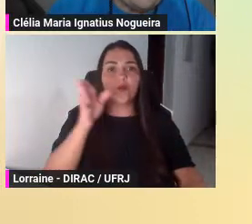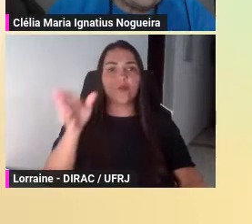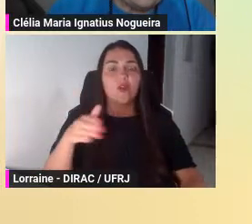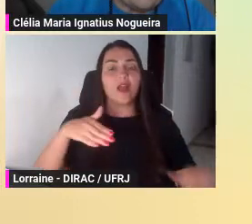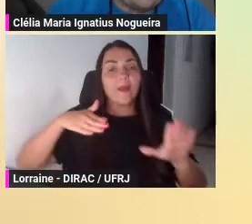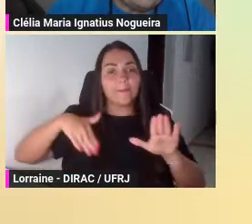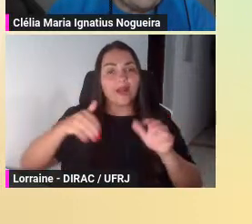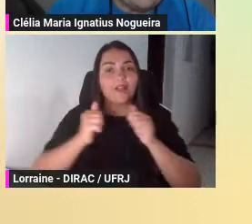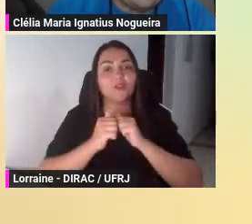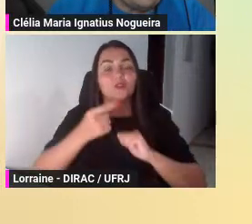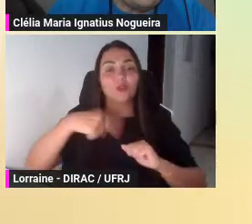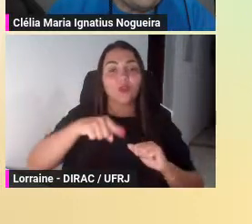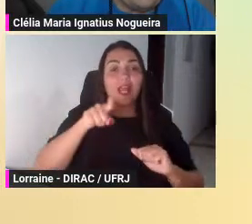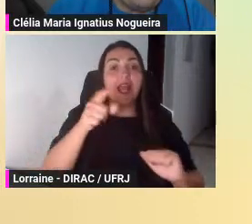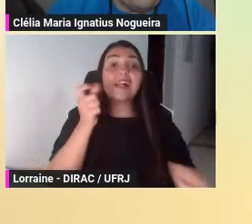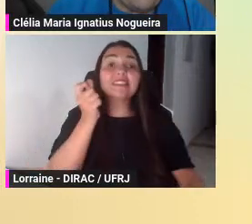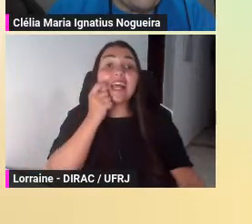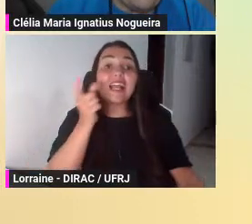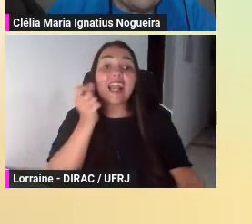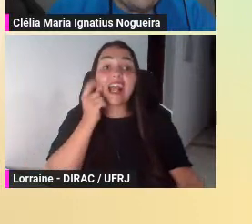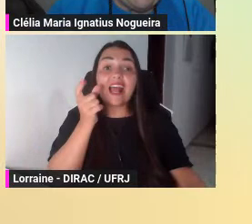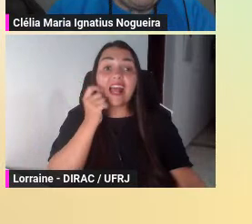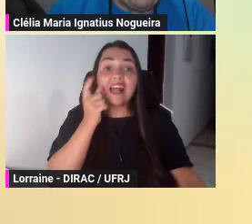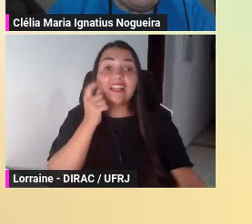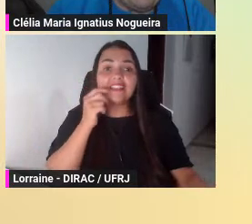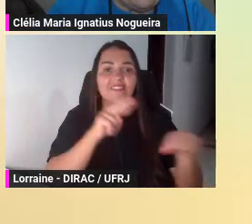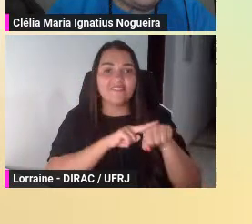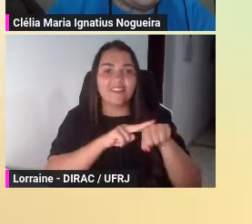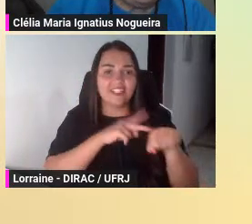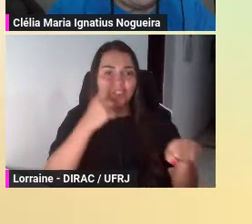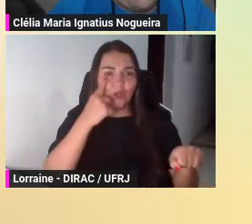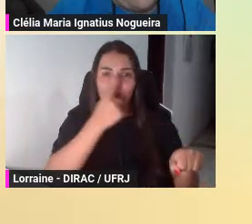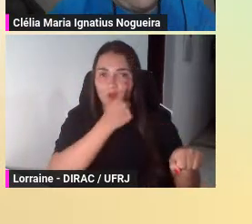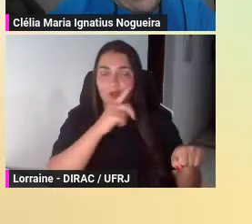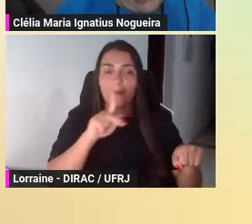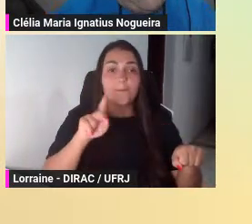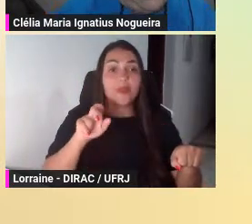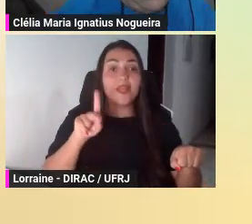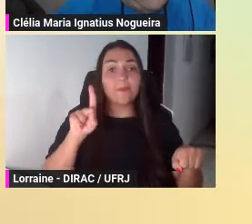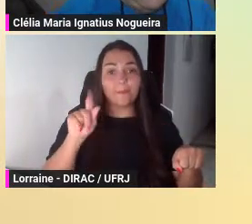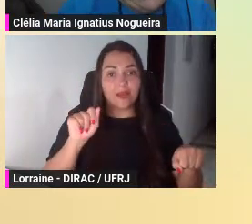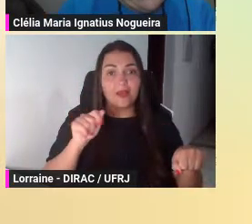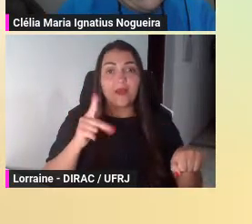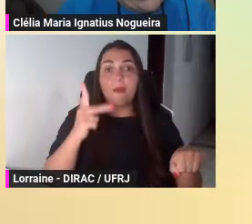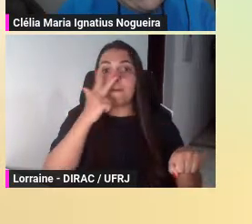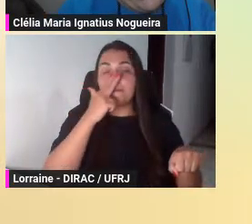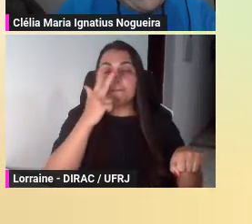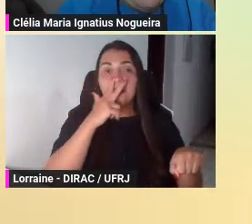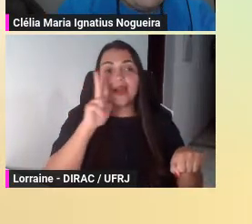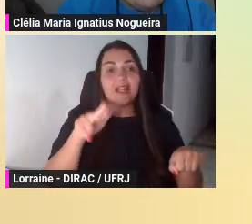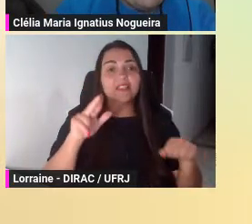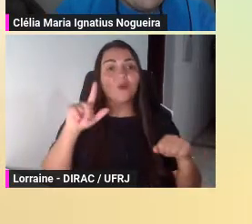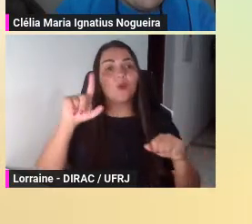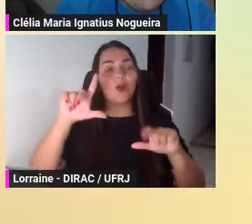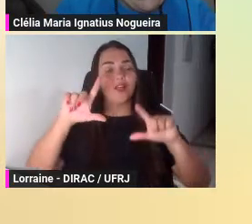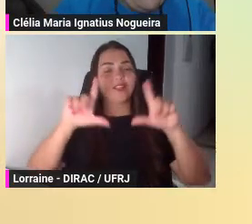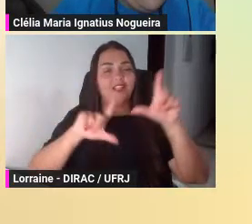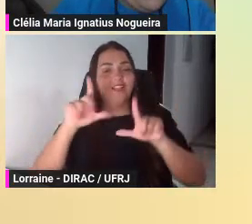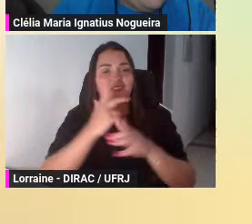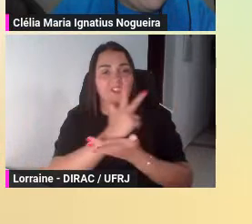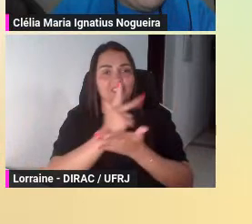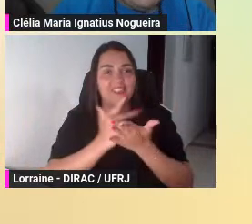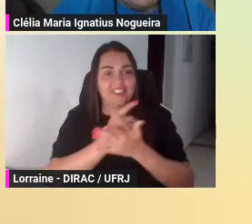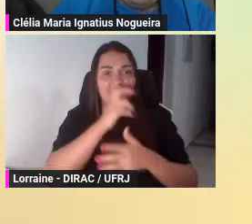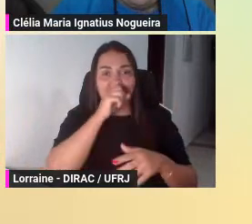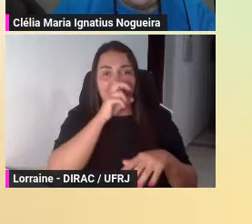adora essa gatinha aqui dos olhos em verde, a Pepa, essa que parece o Garfield, laranjadinho, a Cleo,